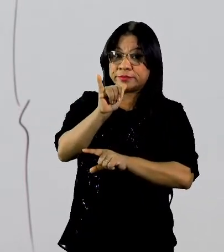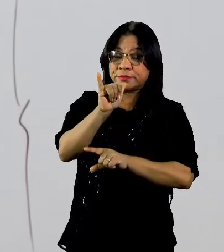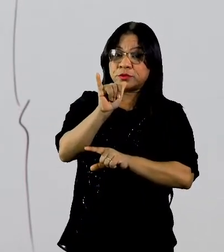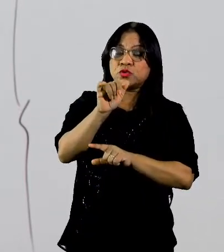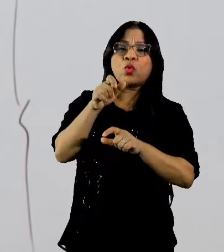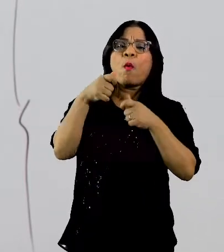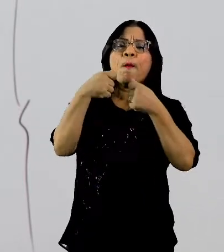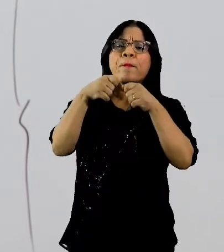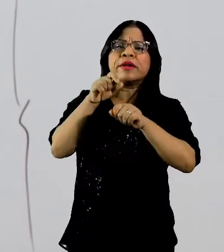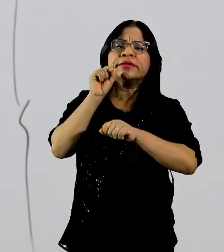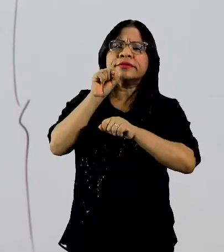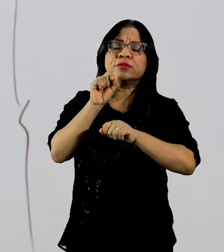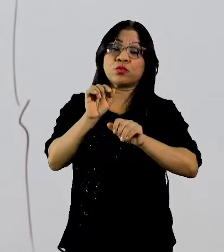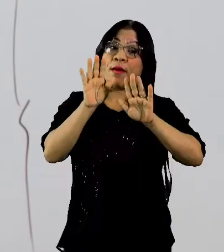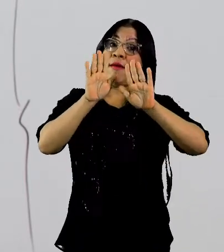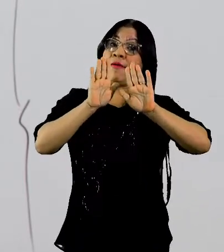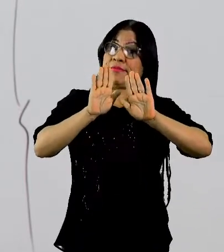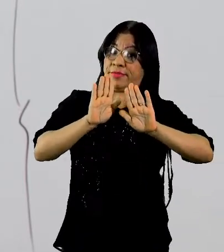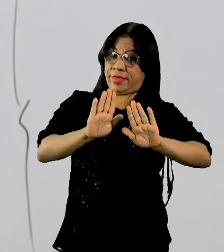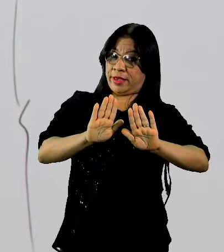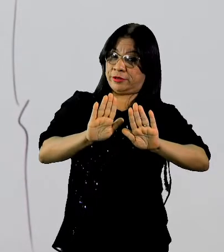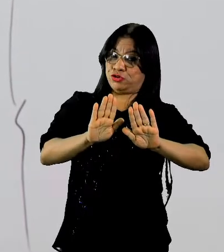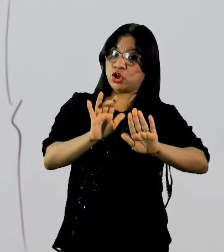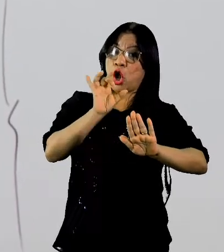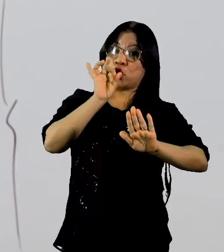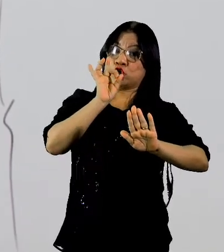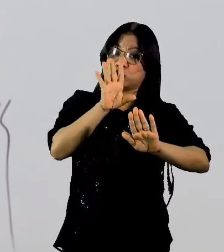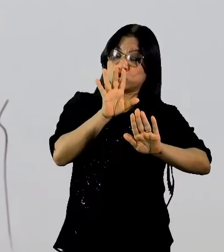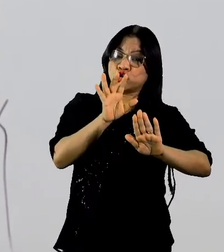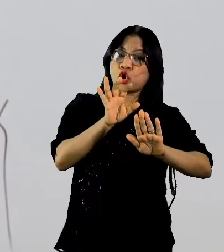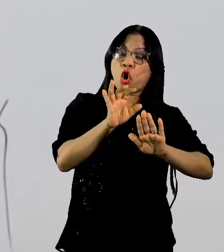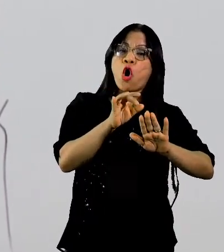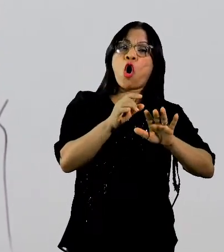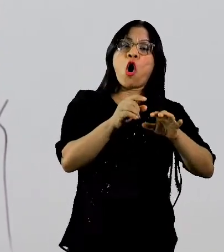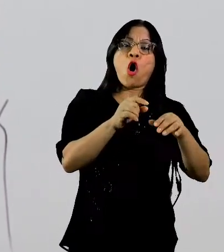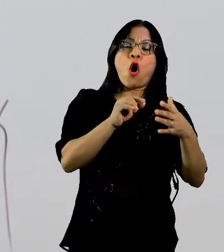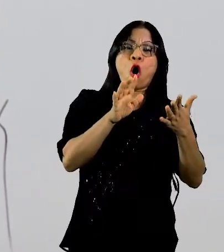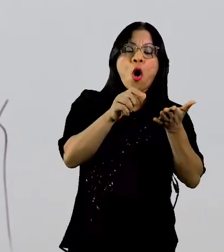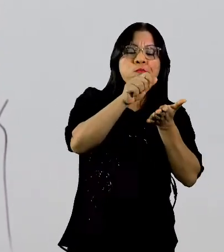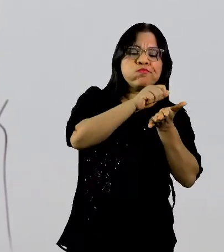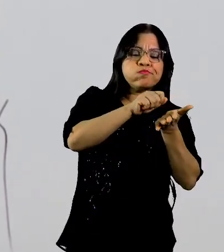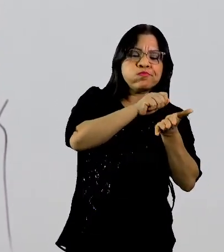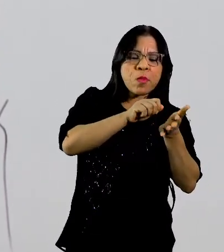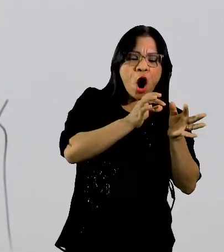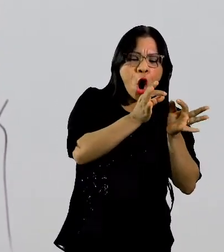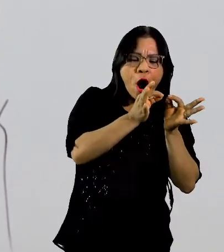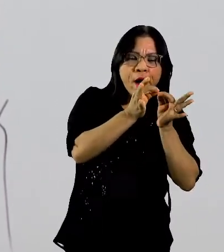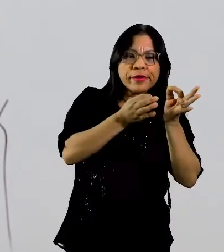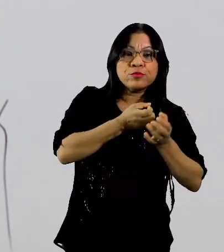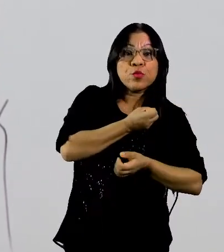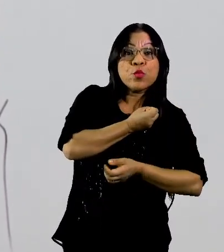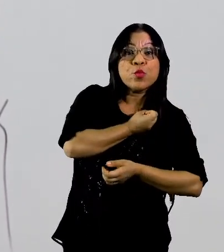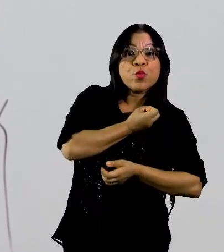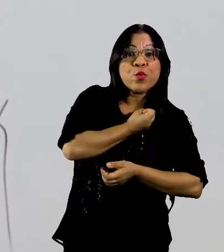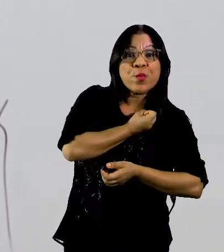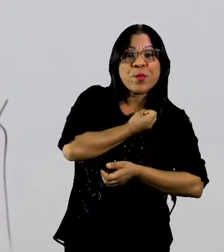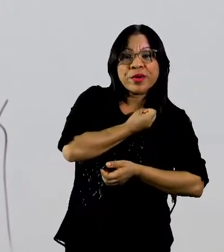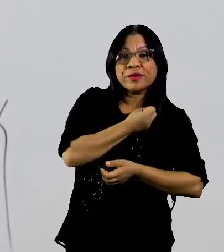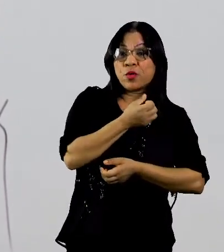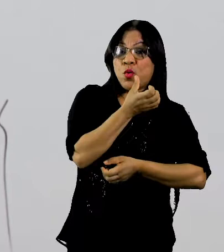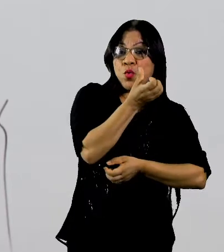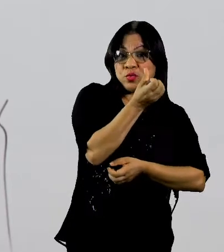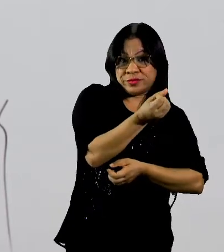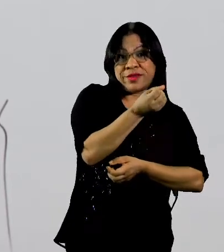parte literal e trabalha com os coeficientes. Quem são os meus coeficientes? O